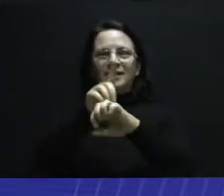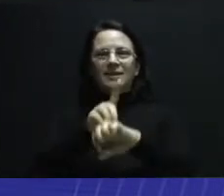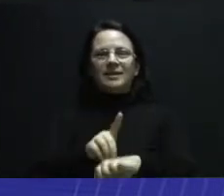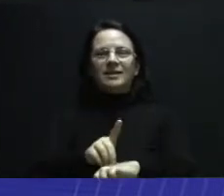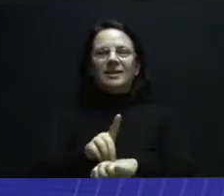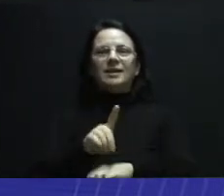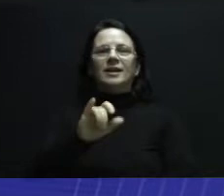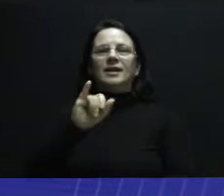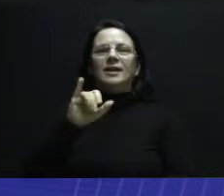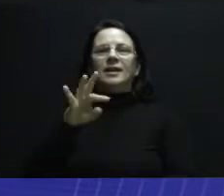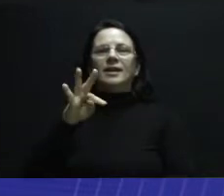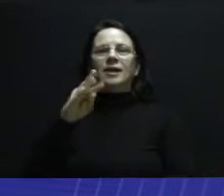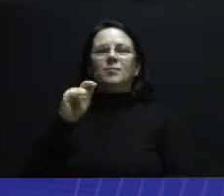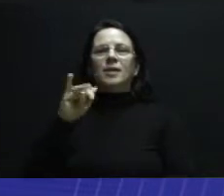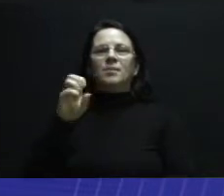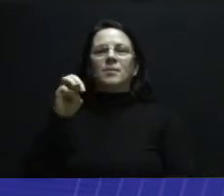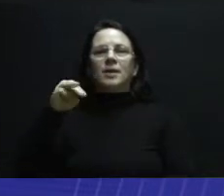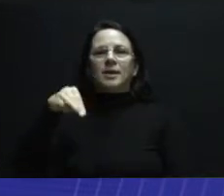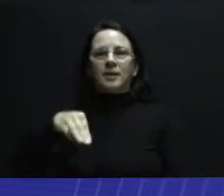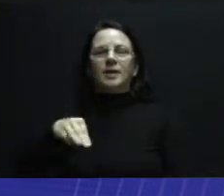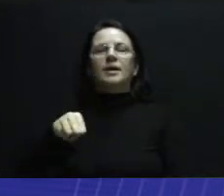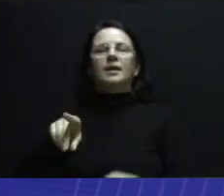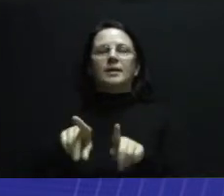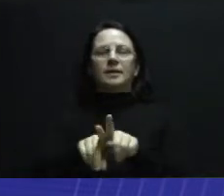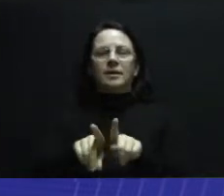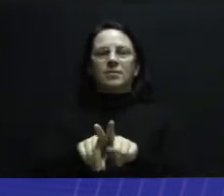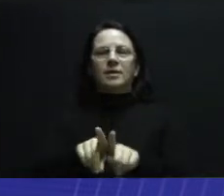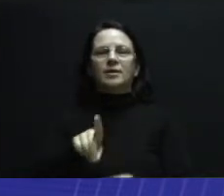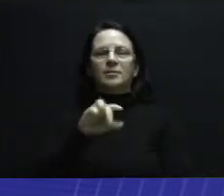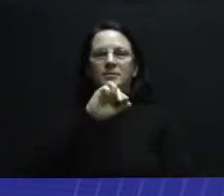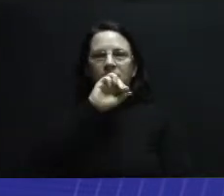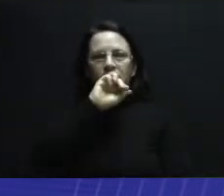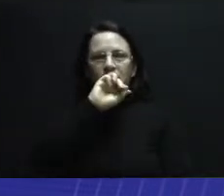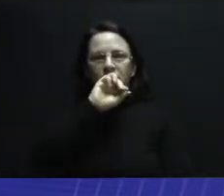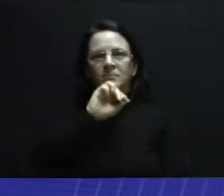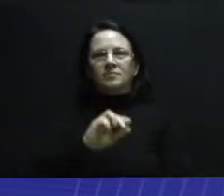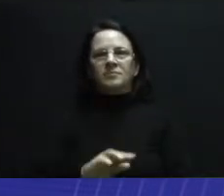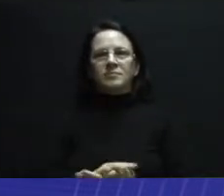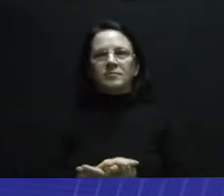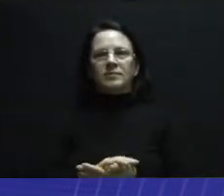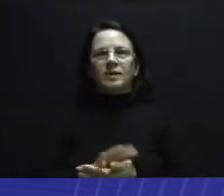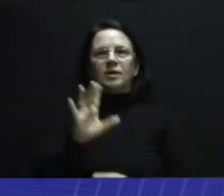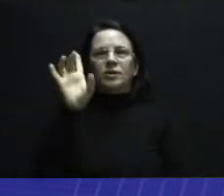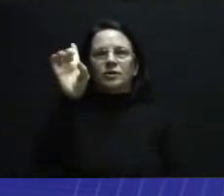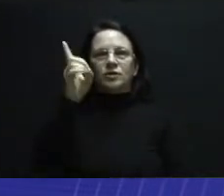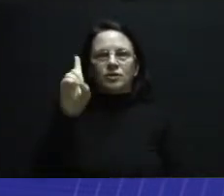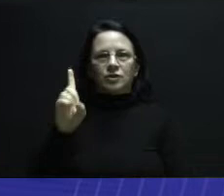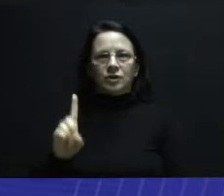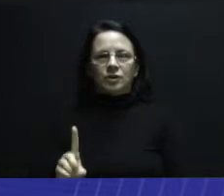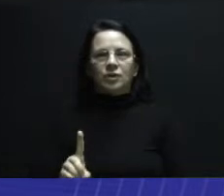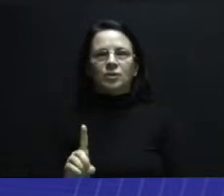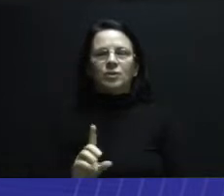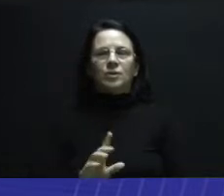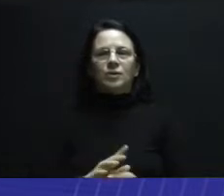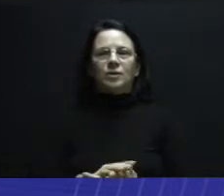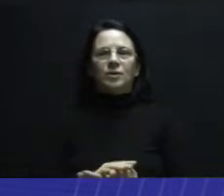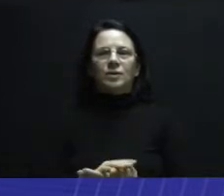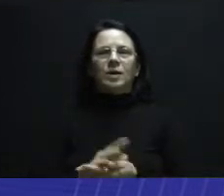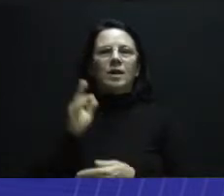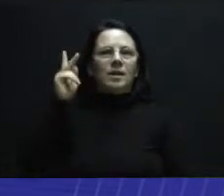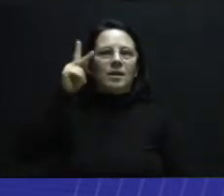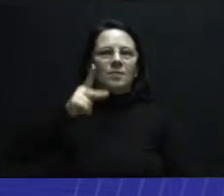e Itapemirim, Espírito Santo. Dom Tarcísio atuou como diretor do Instituto Regional da